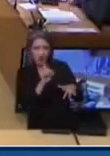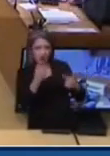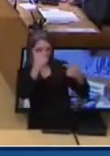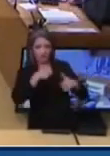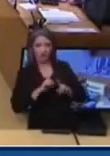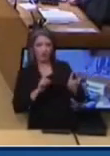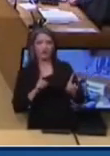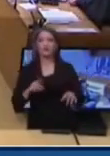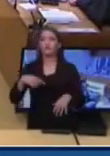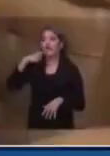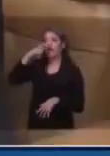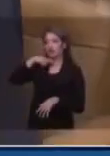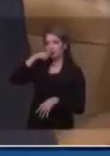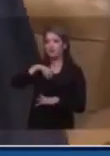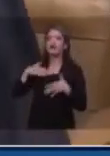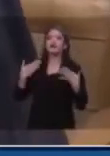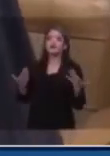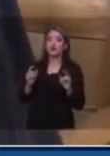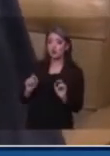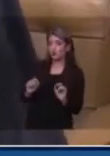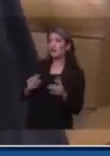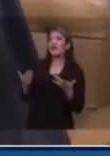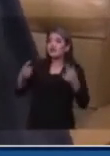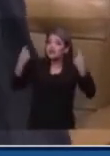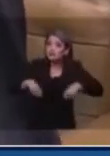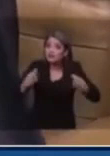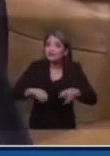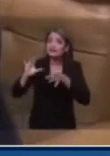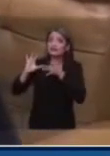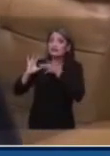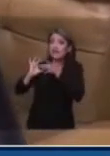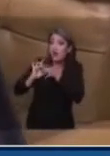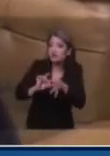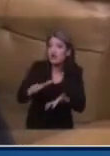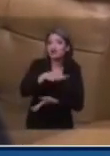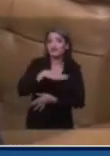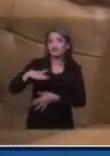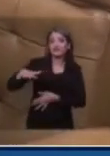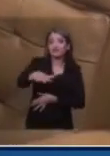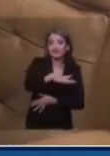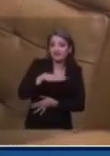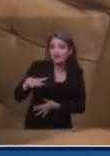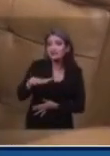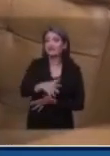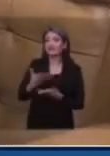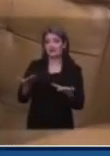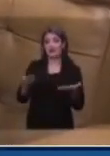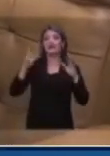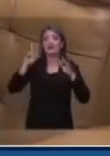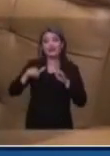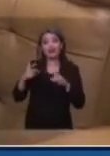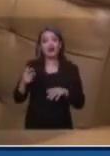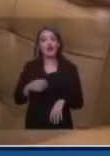sentido. E aí, Alexandre de Moraes reagiu. A única coisa ruim é que logo depois o Moraes falou: se o senhor se sentiu